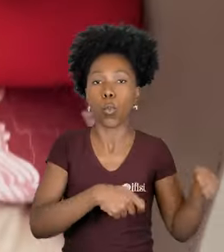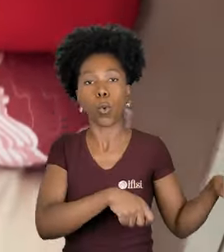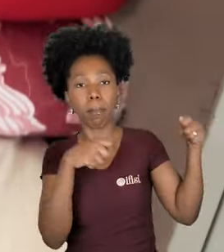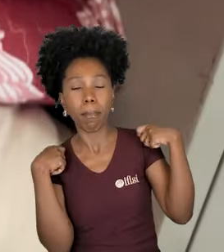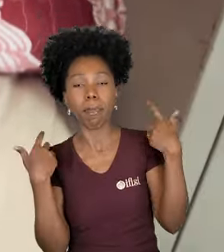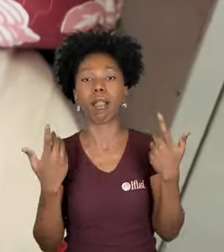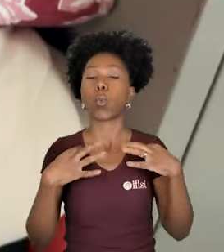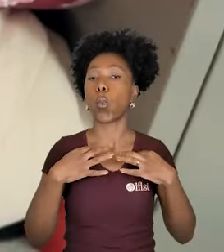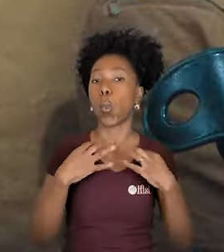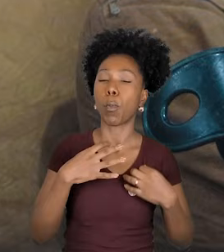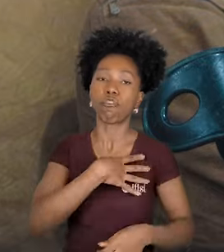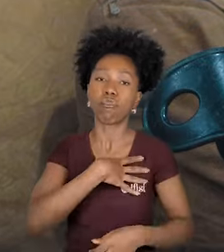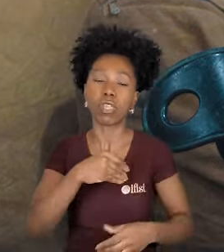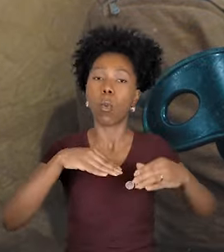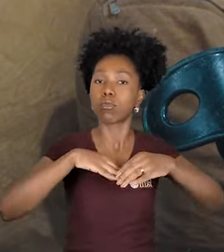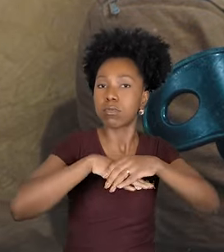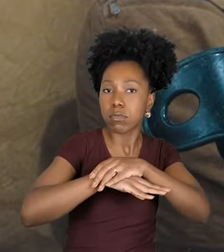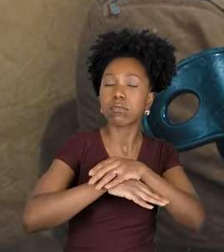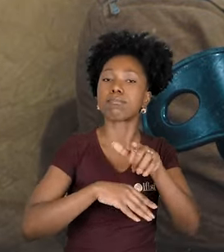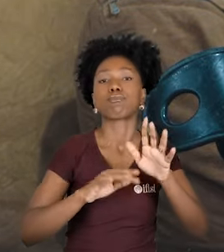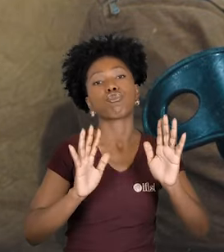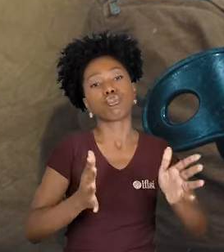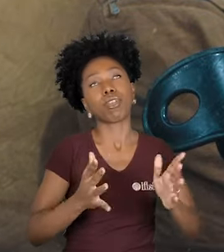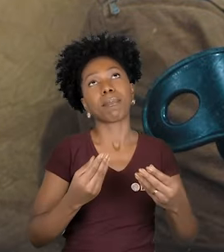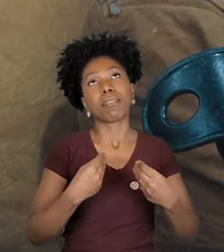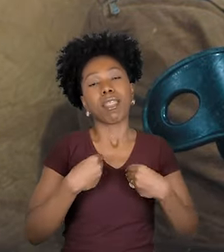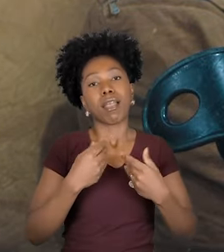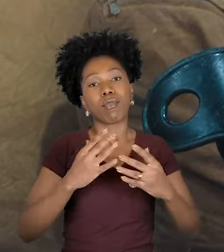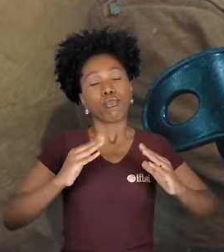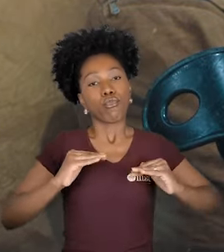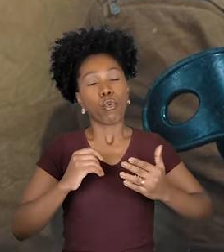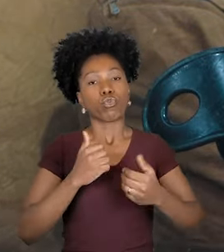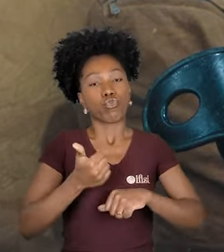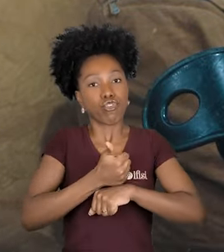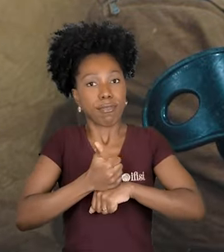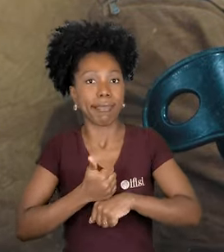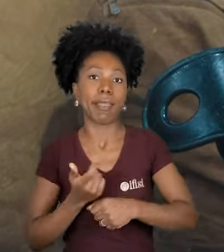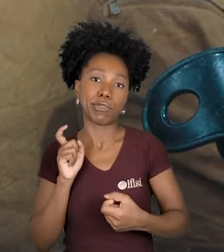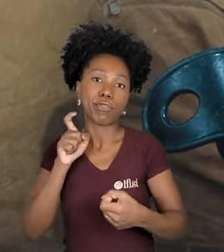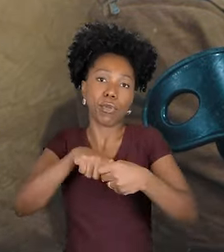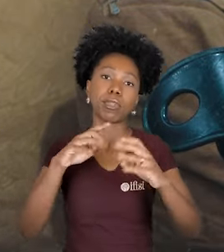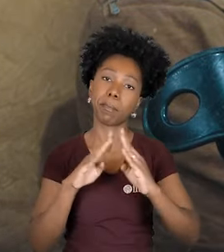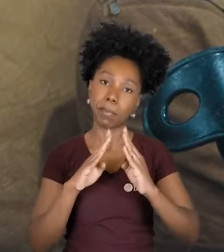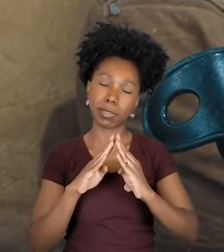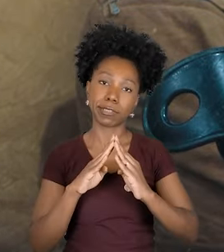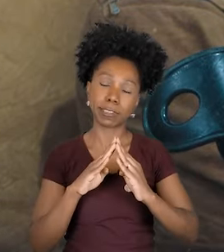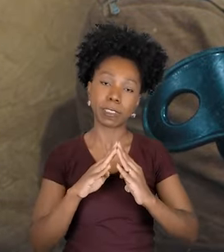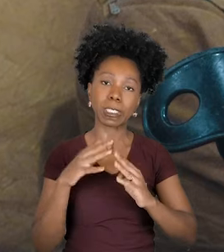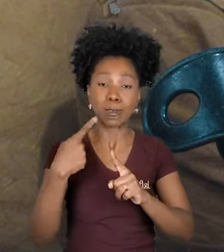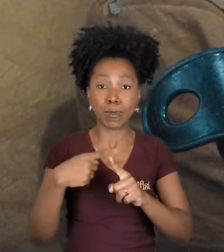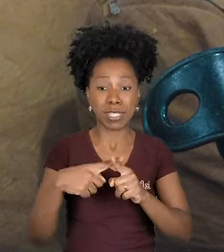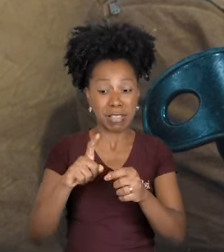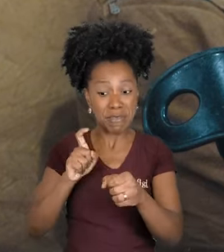o que eles conseguiam aqui para nós, a roupa para os nossos filhos, calçado. E isso já dá um pouco de dignidade assim, para a gente retornar para nossas